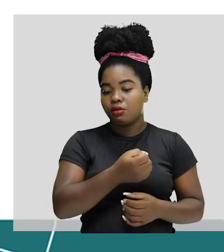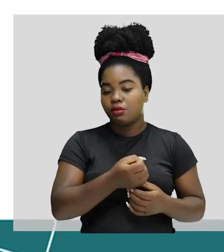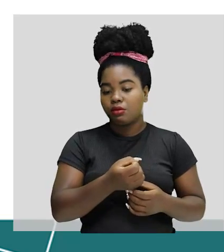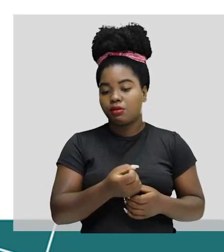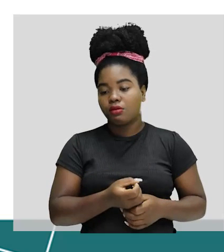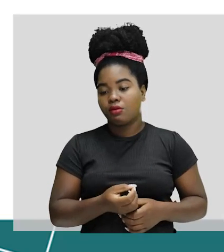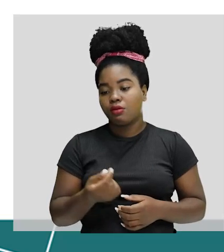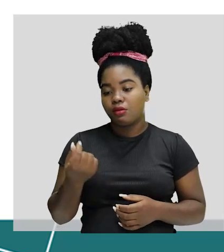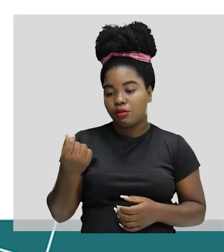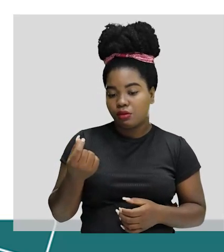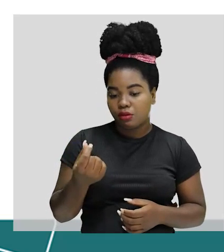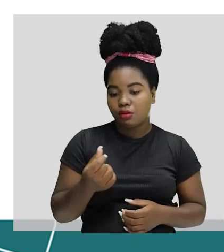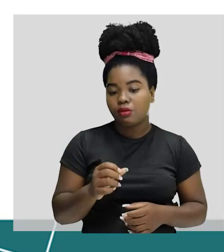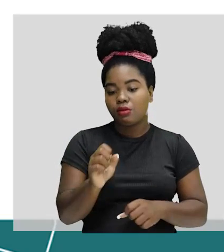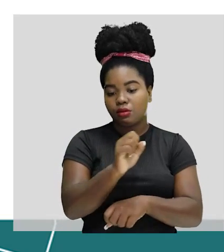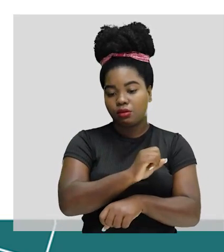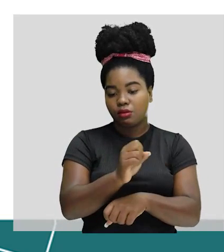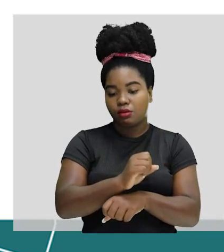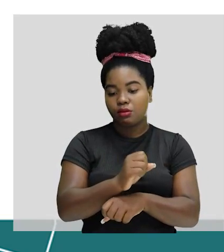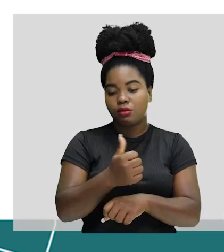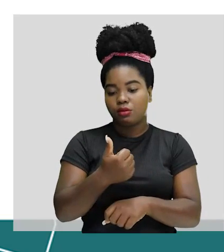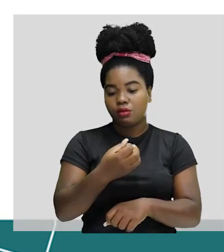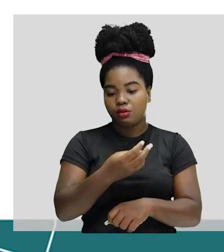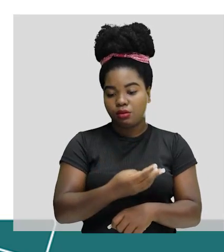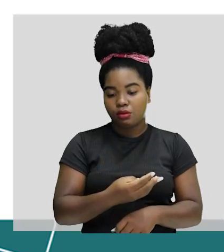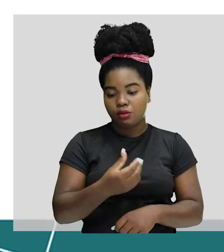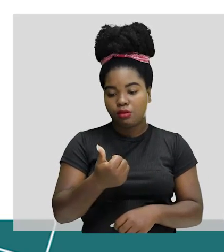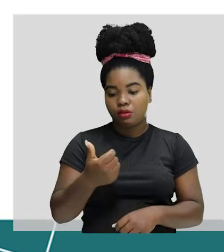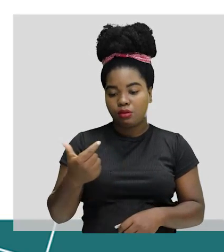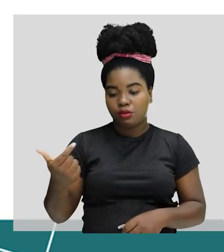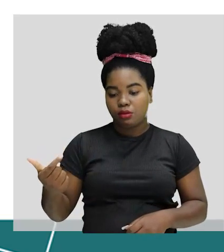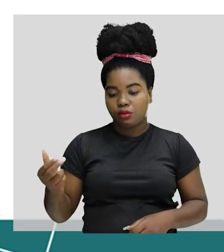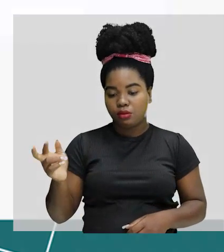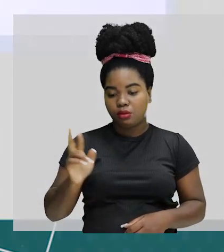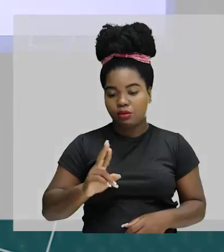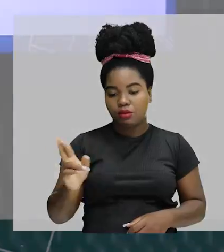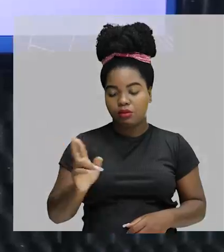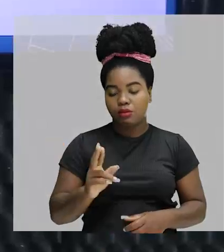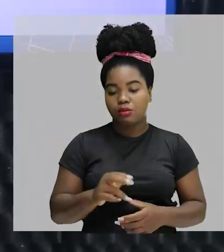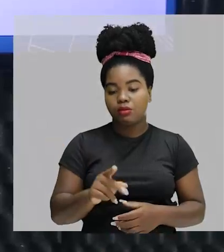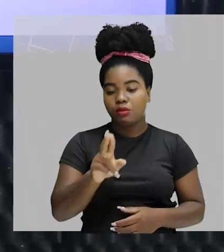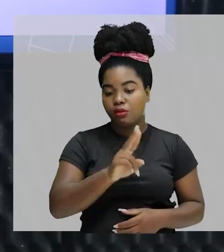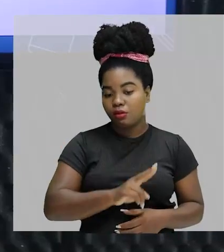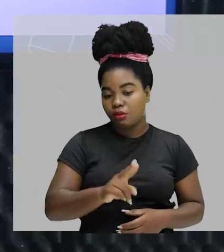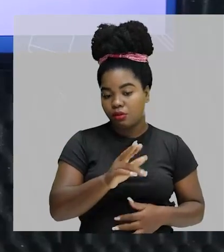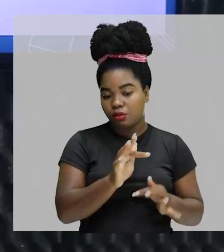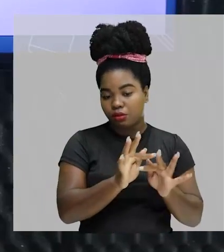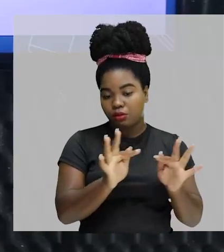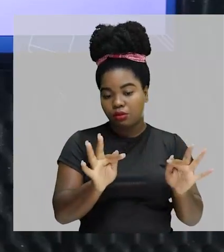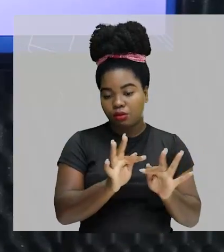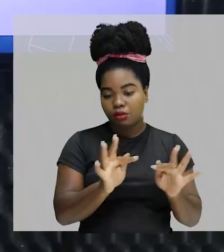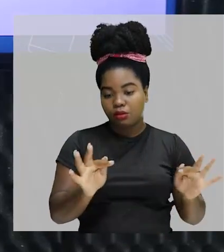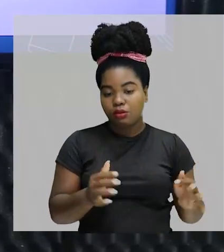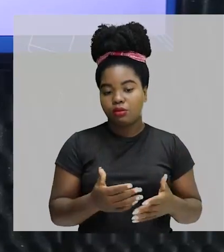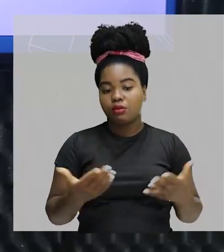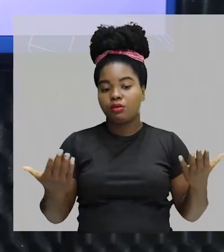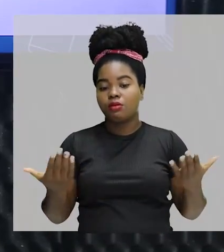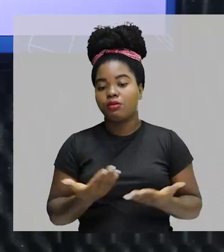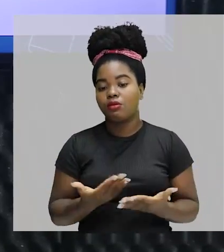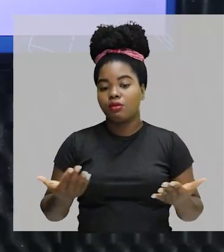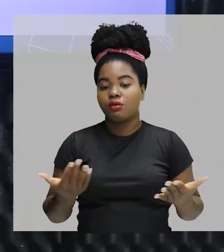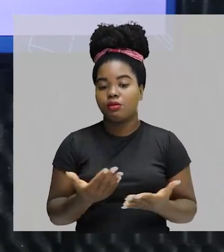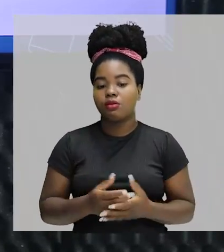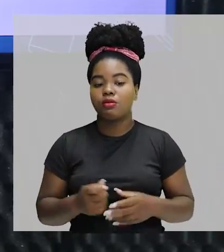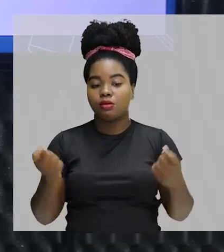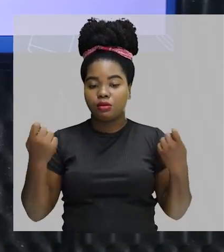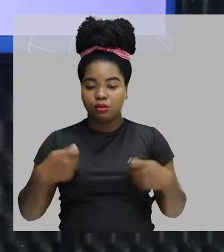R$ 13.122. Essa foi a análise fazendo o uso da função exponencial, tá?